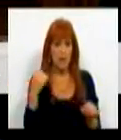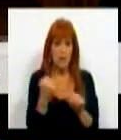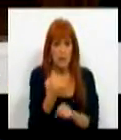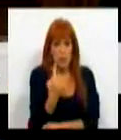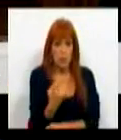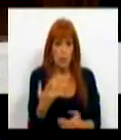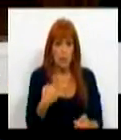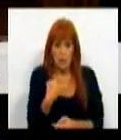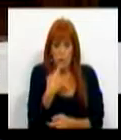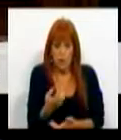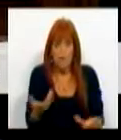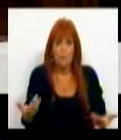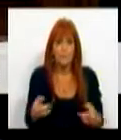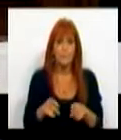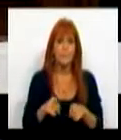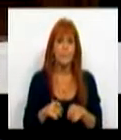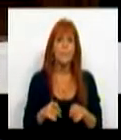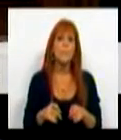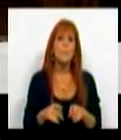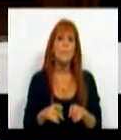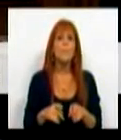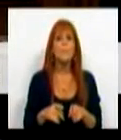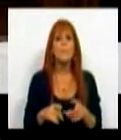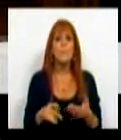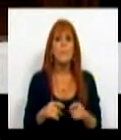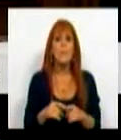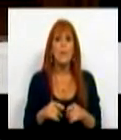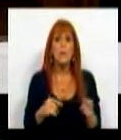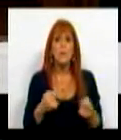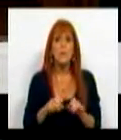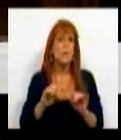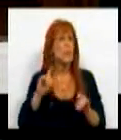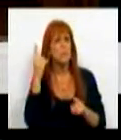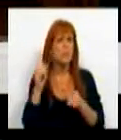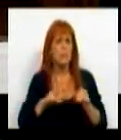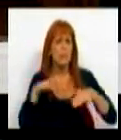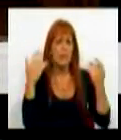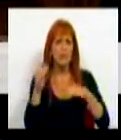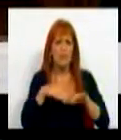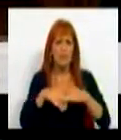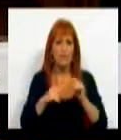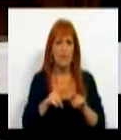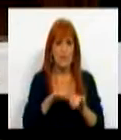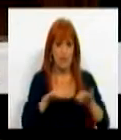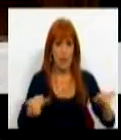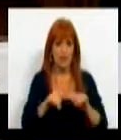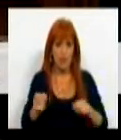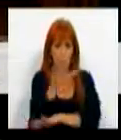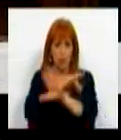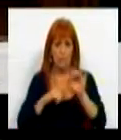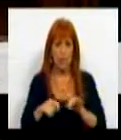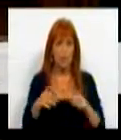exercício que, como digo, foi, digamos assim, dos primeiros a ser feito nessa escala a nível